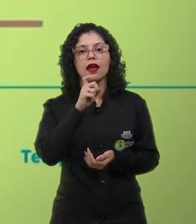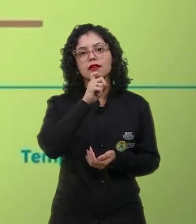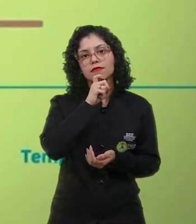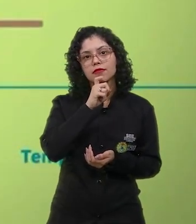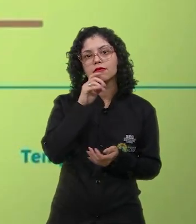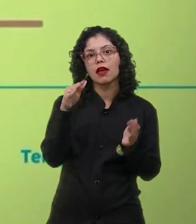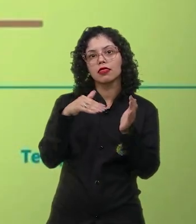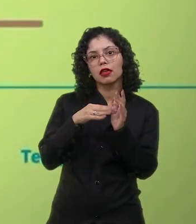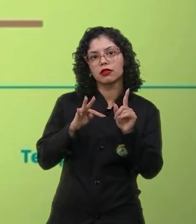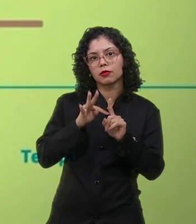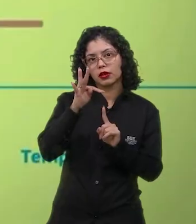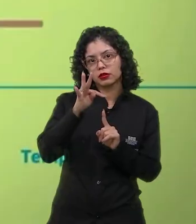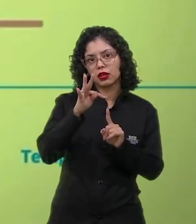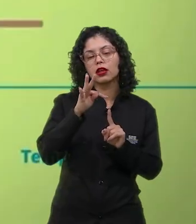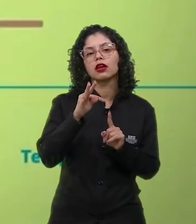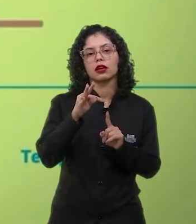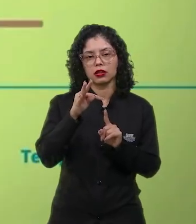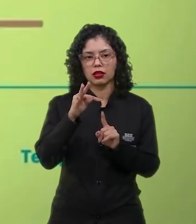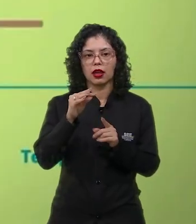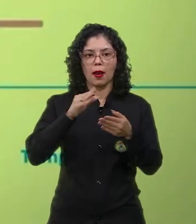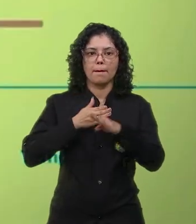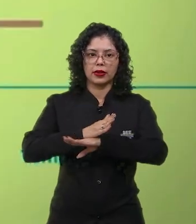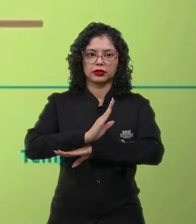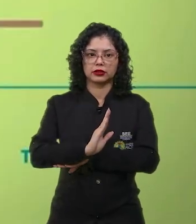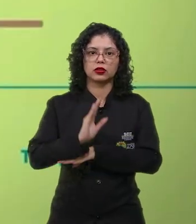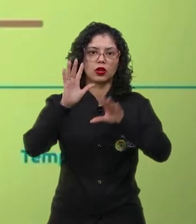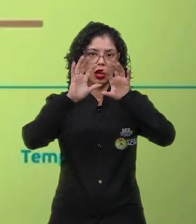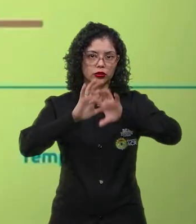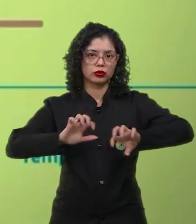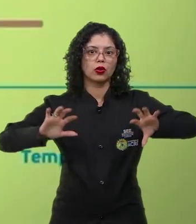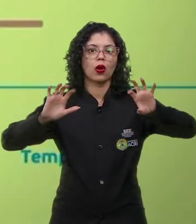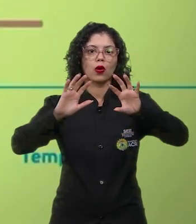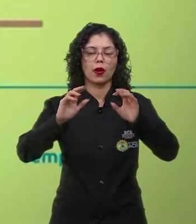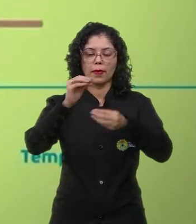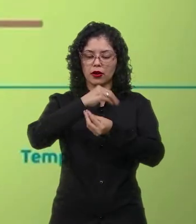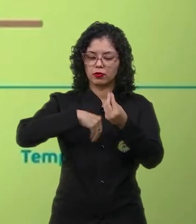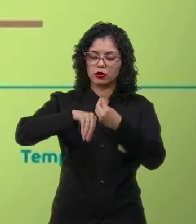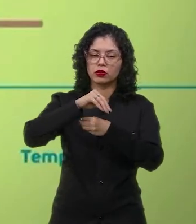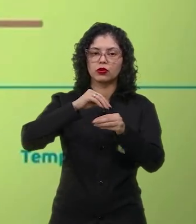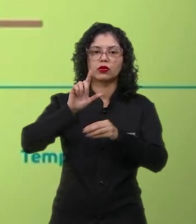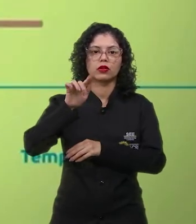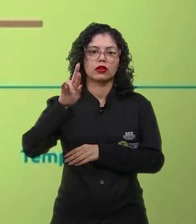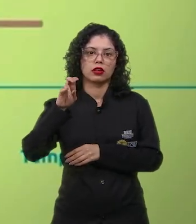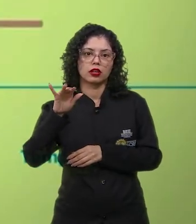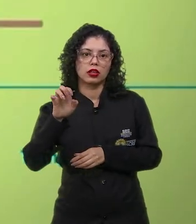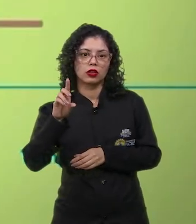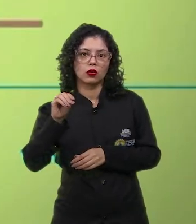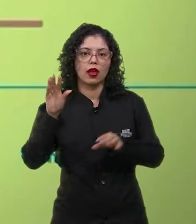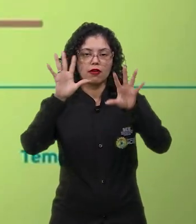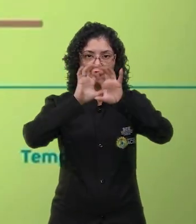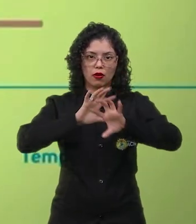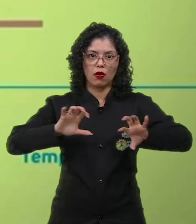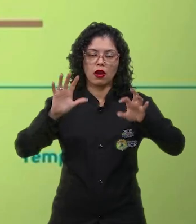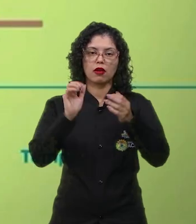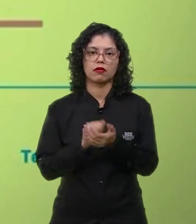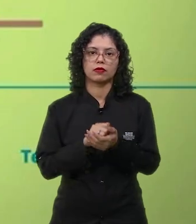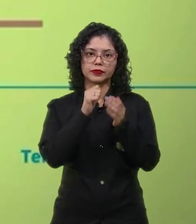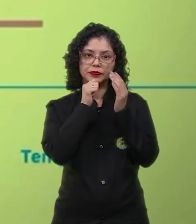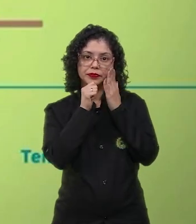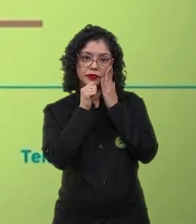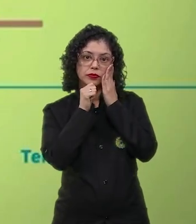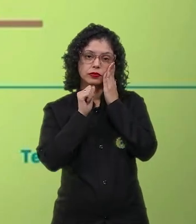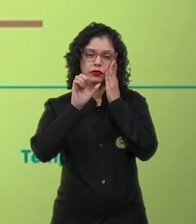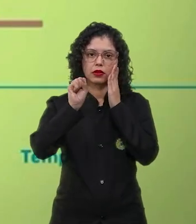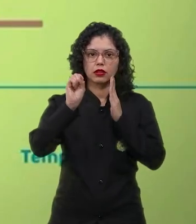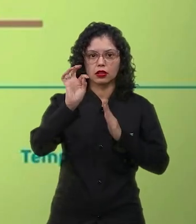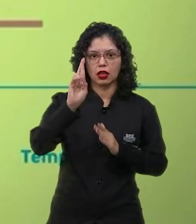atingir a temperatura de condensação, passando do estado gasoso para uma mistura de líquido e vapor, até atingir o estado de